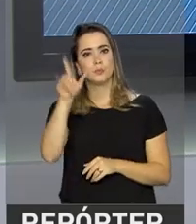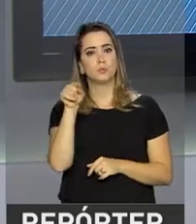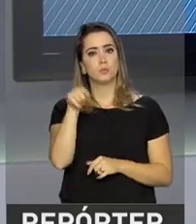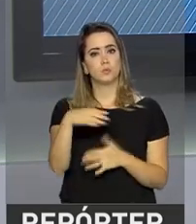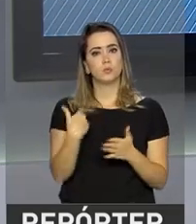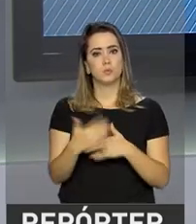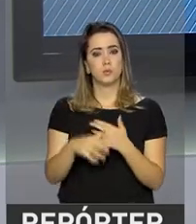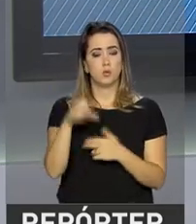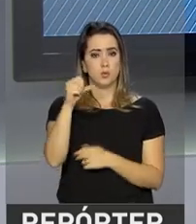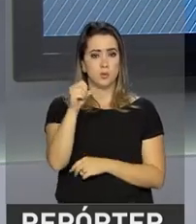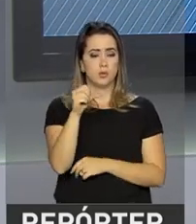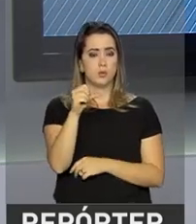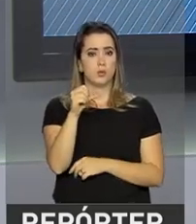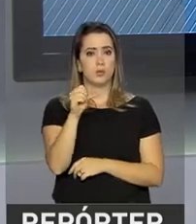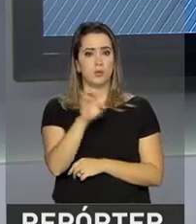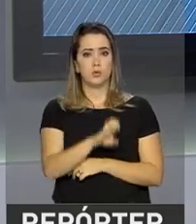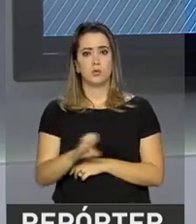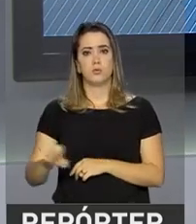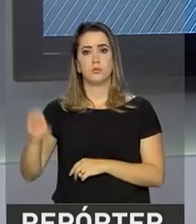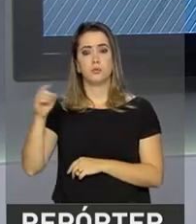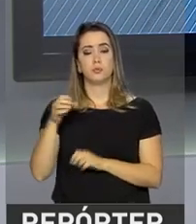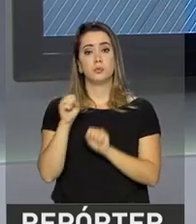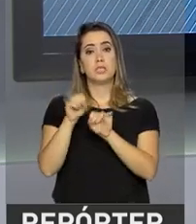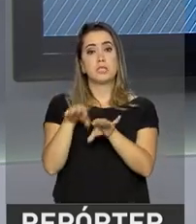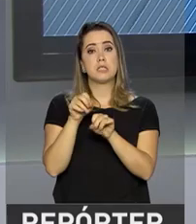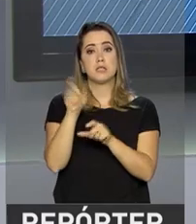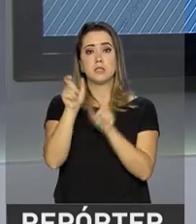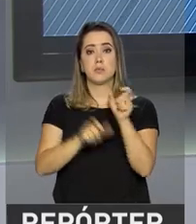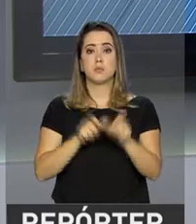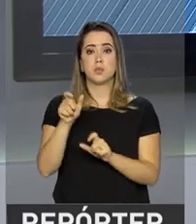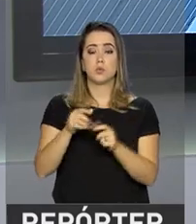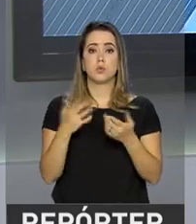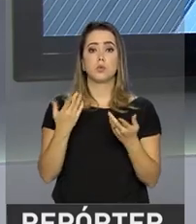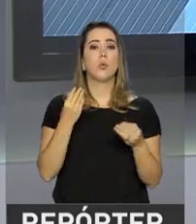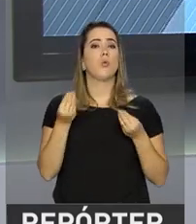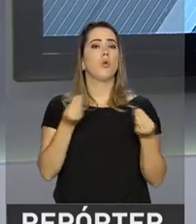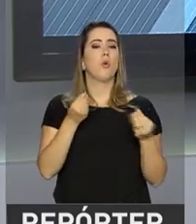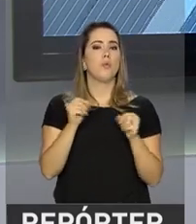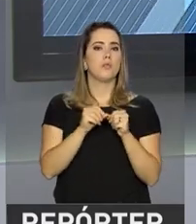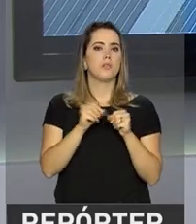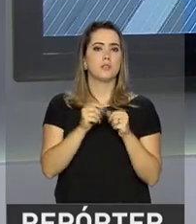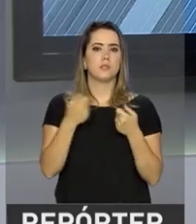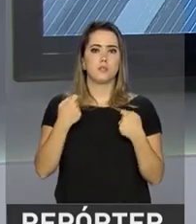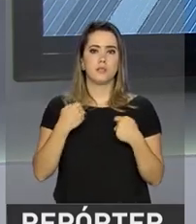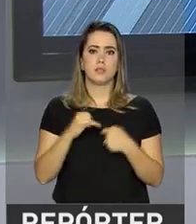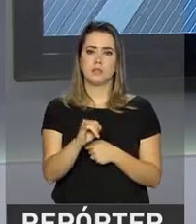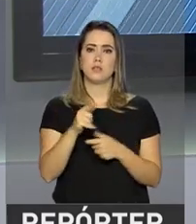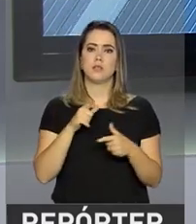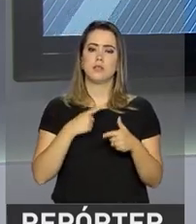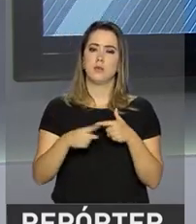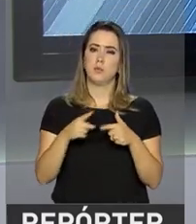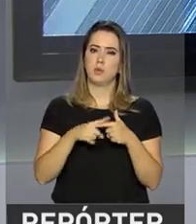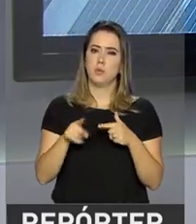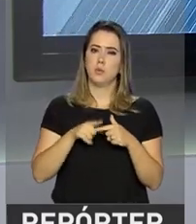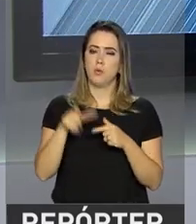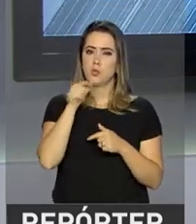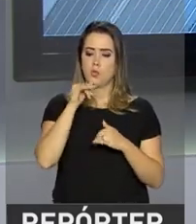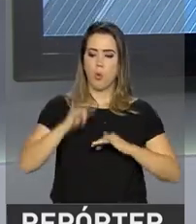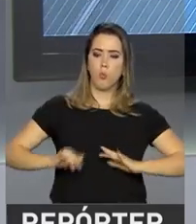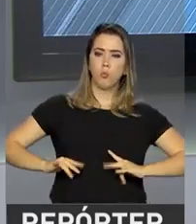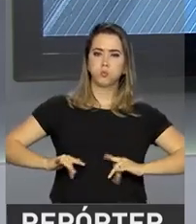em nove estados o sistema orienta as pessoas sobre os procedimentos que devem ser adotados em casos de inundações